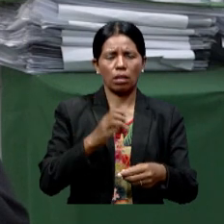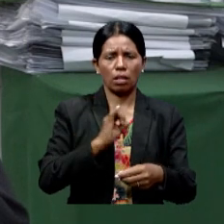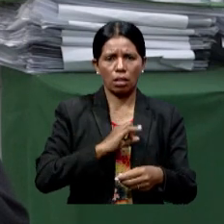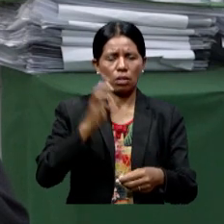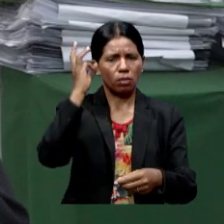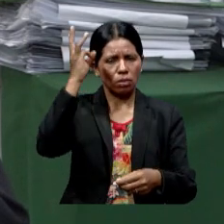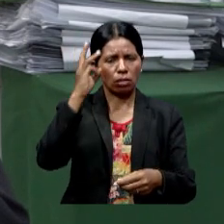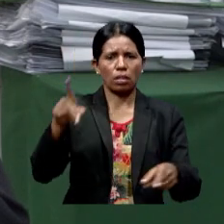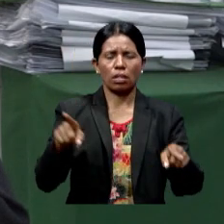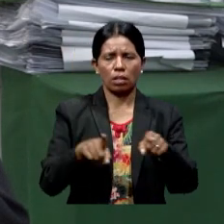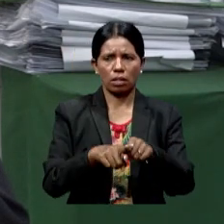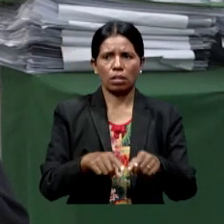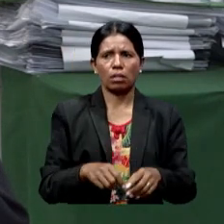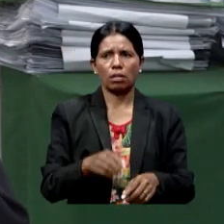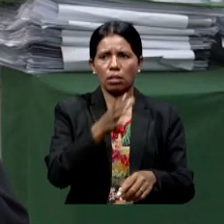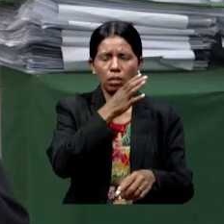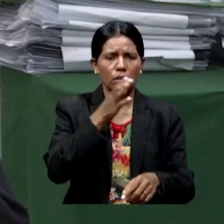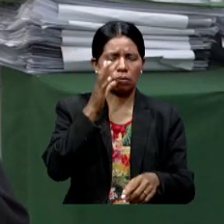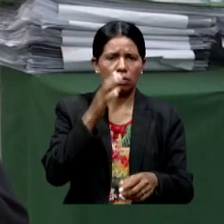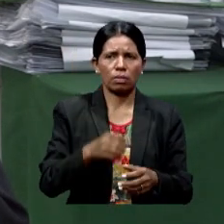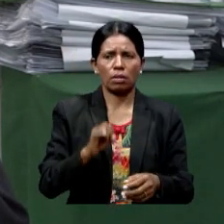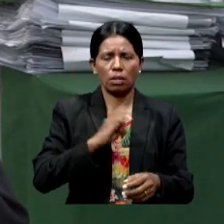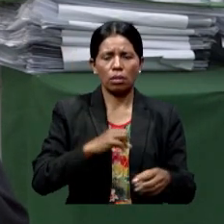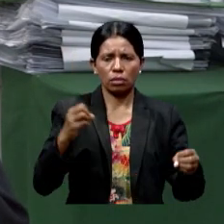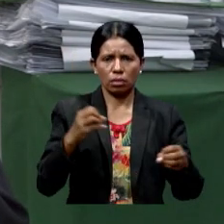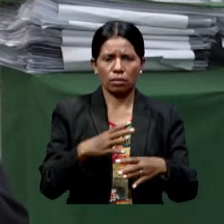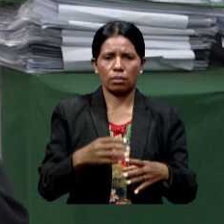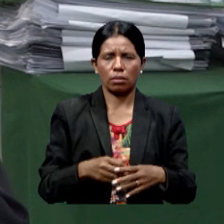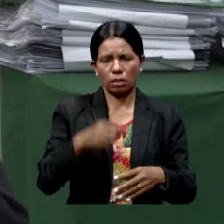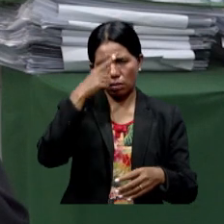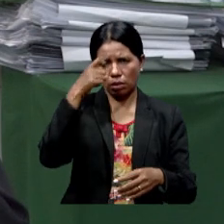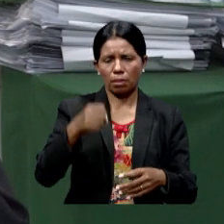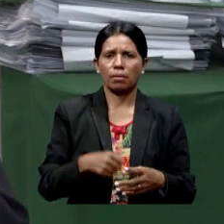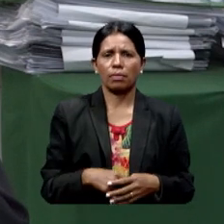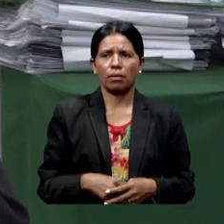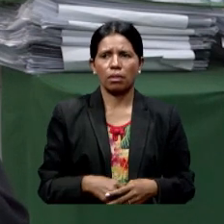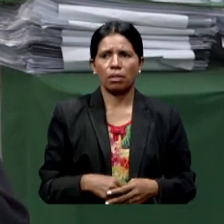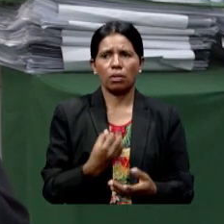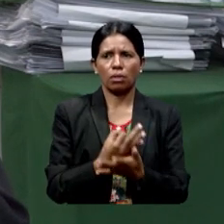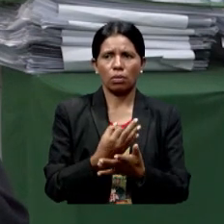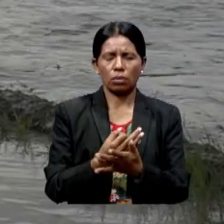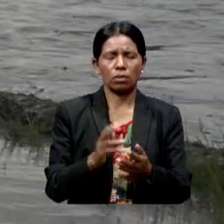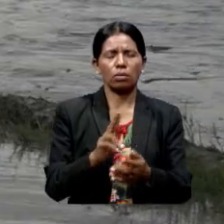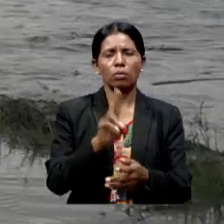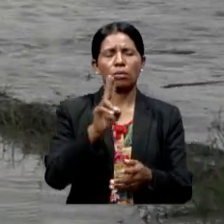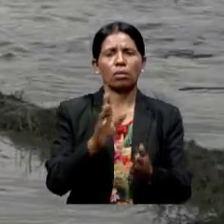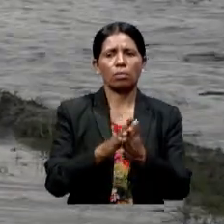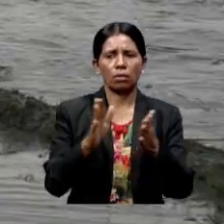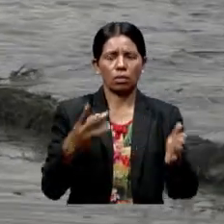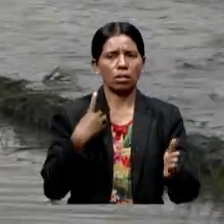é uma ya área agricultura ao tá o que então tamba o sangasta bobot ita label hasa ida